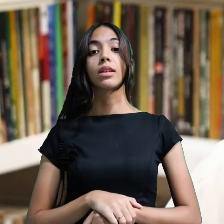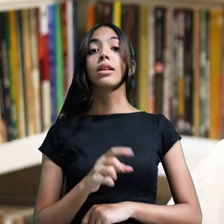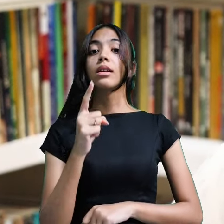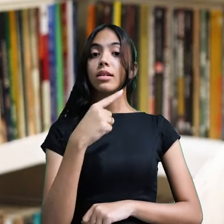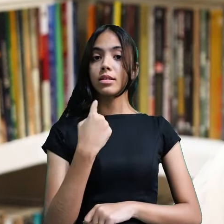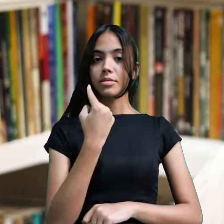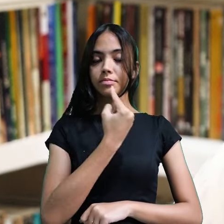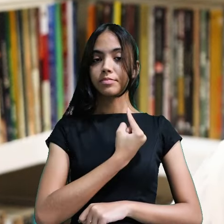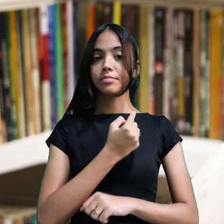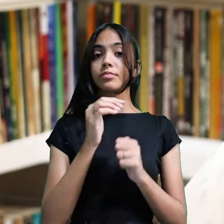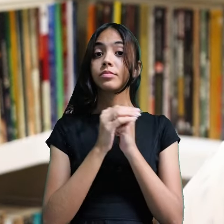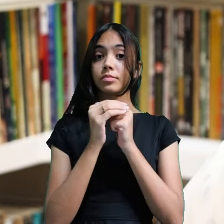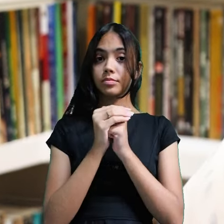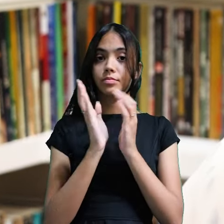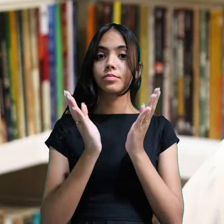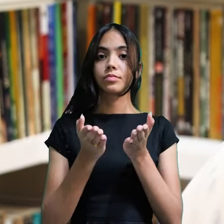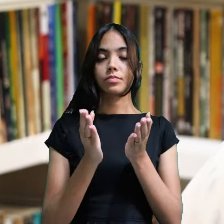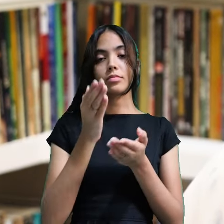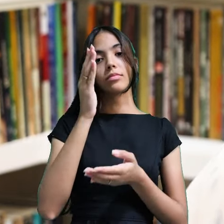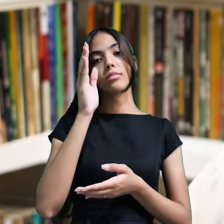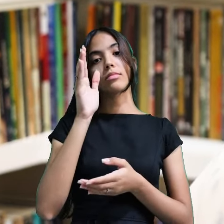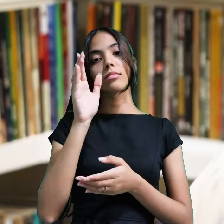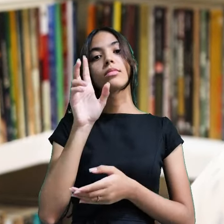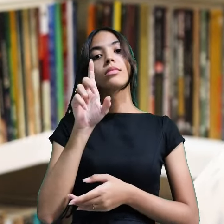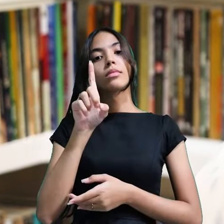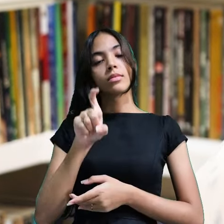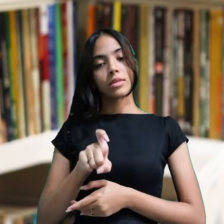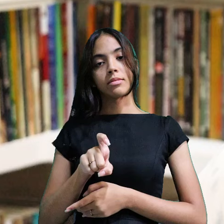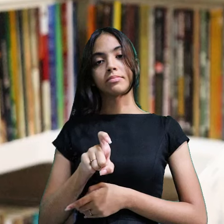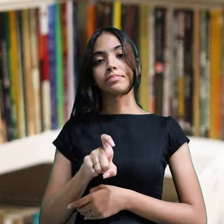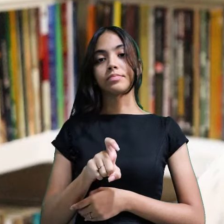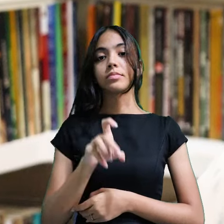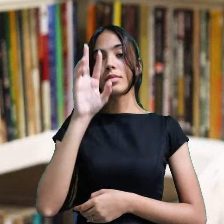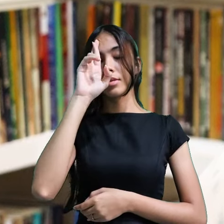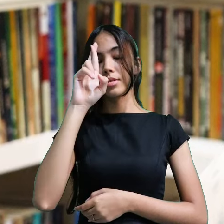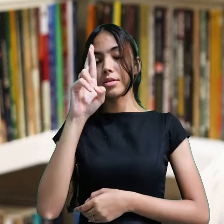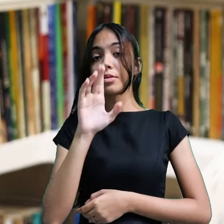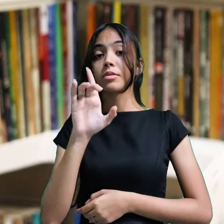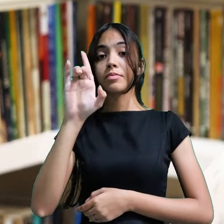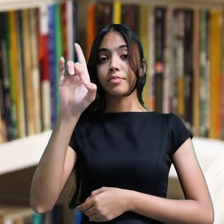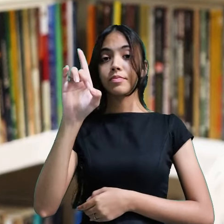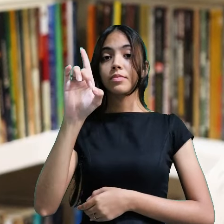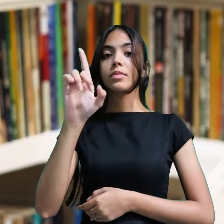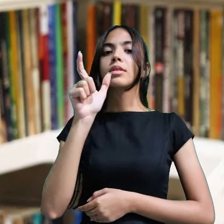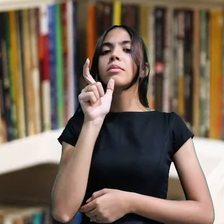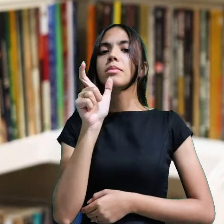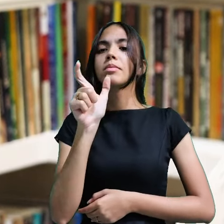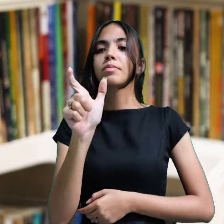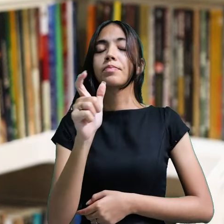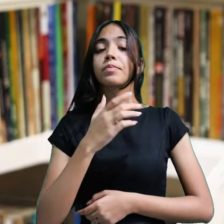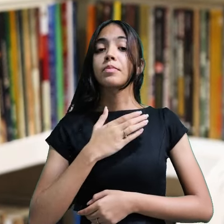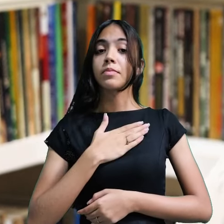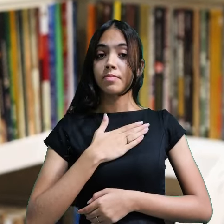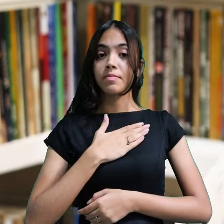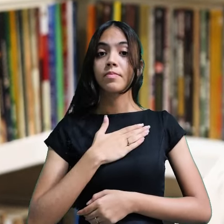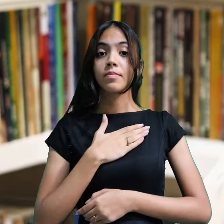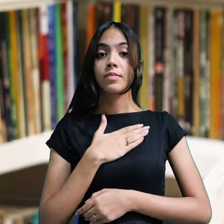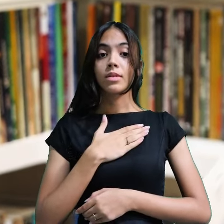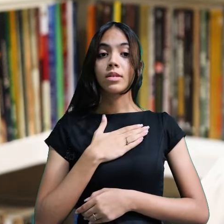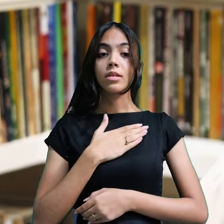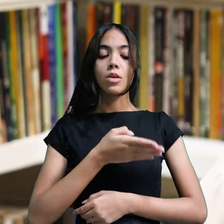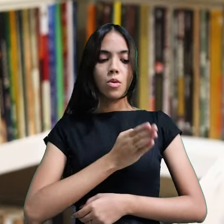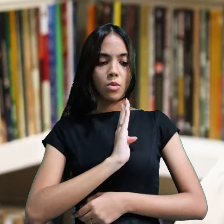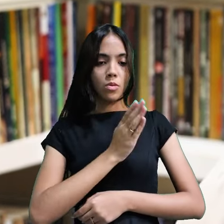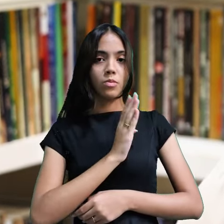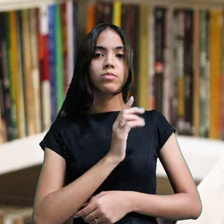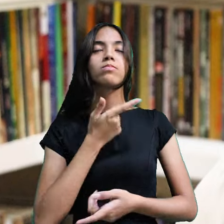nossa oração hoje seja: Senhor Deus, que as palavras da minha boca brotem de um coração